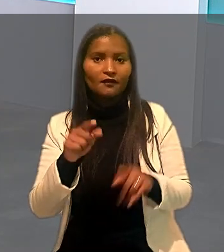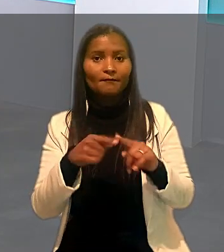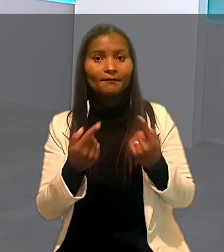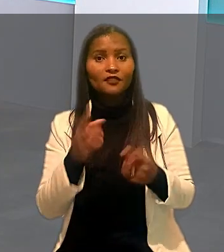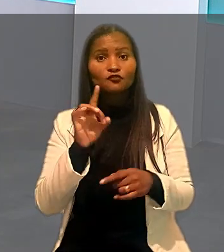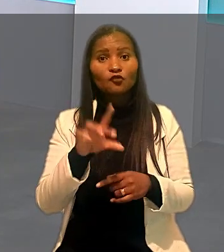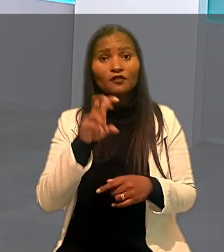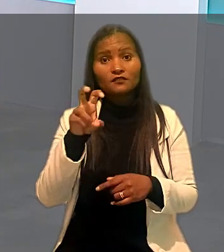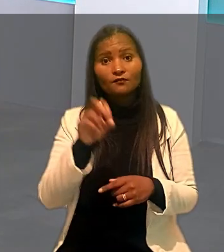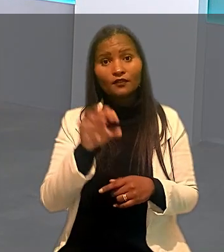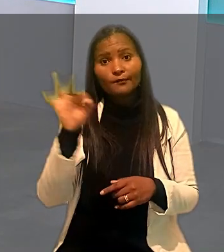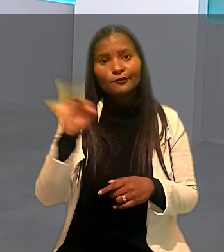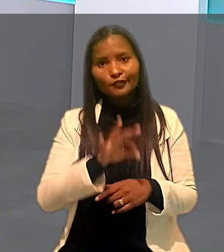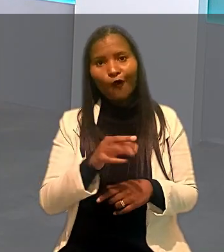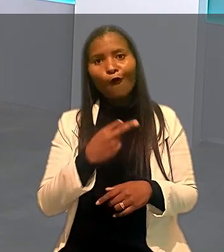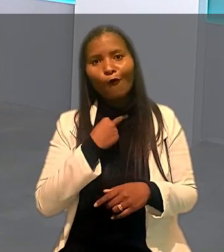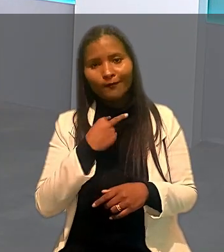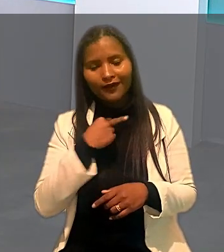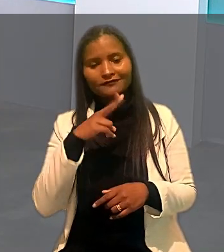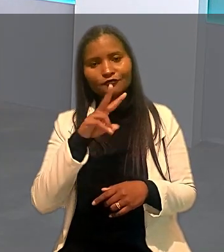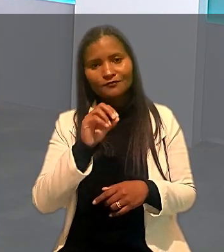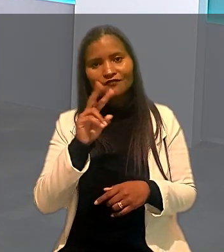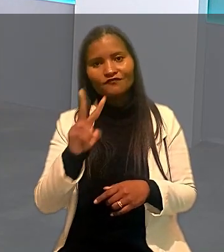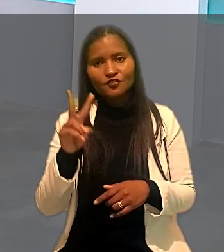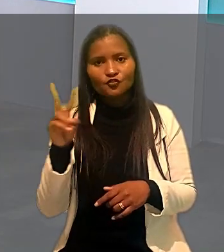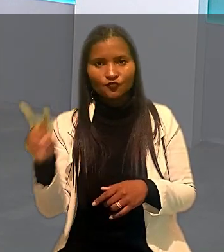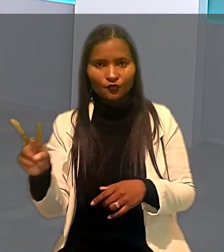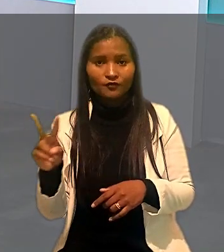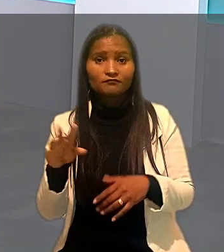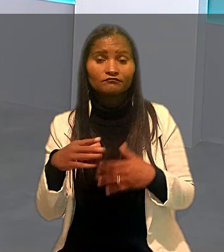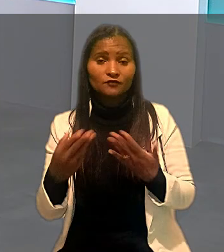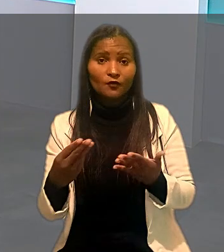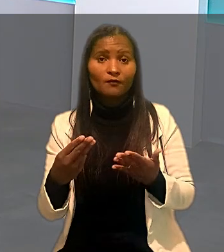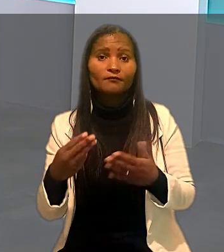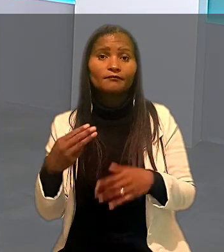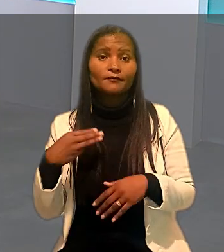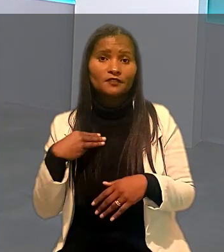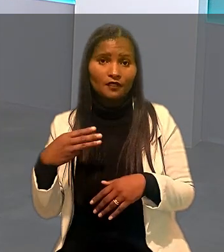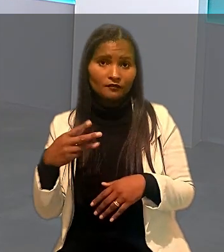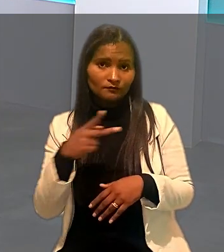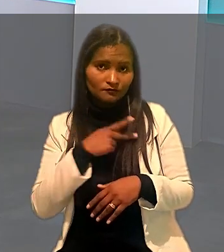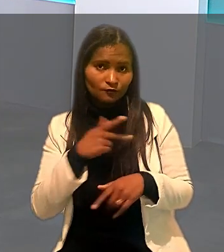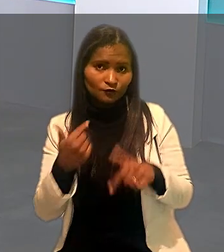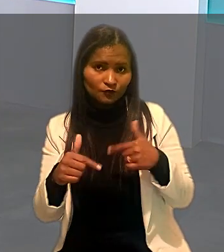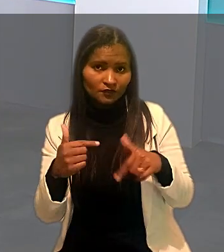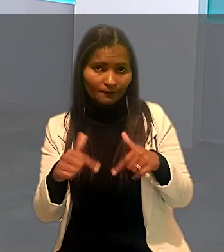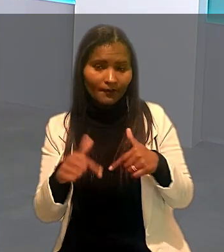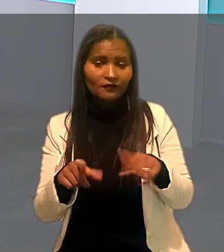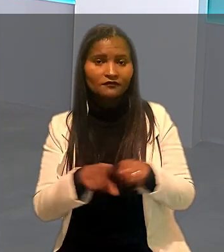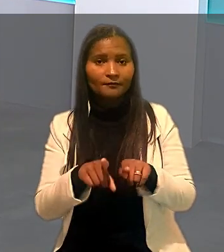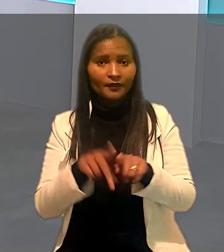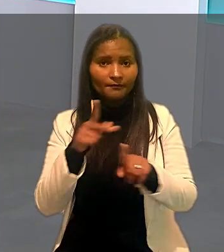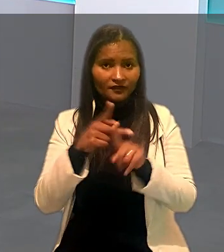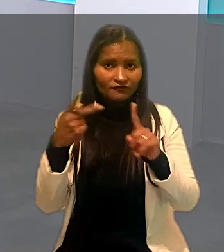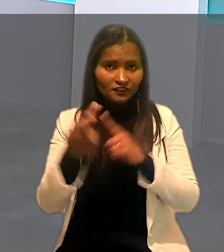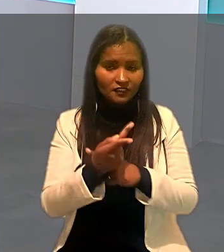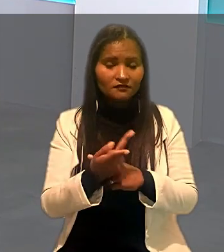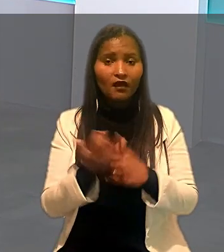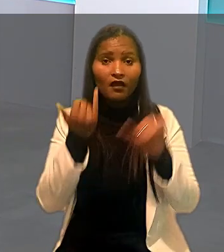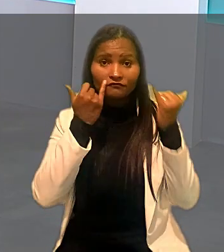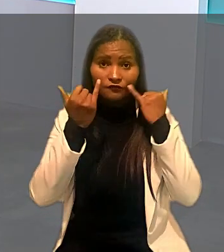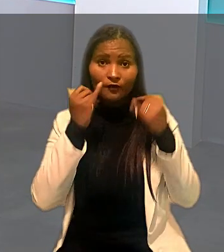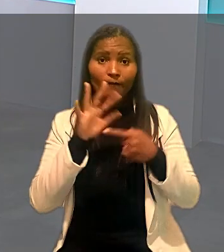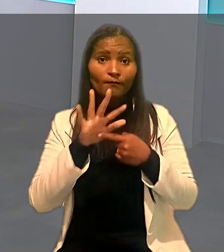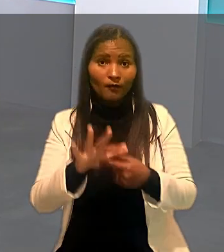apenas 50% estão ocupadas em 2022, segundo o Ministério do Trabalho e Previdência. E os dados